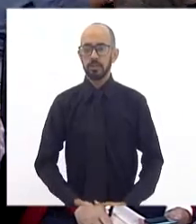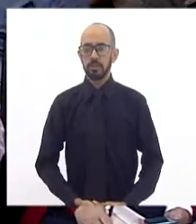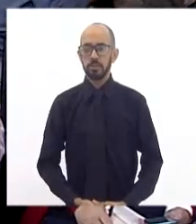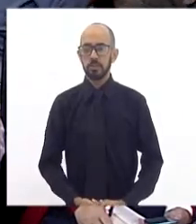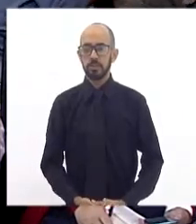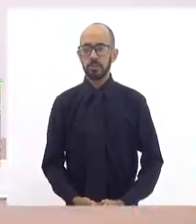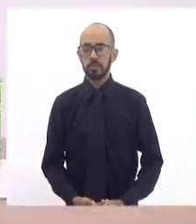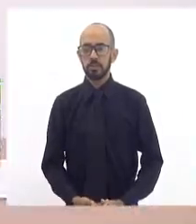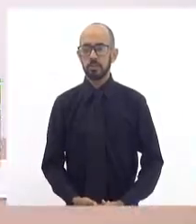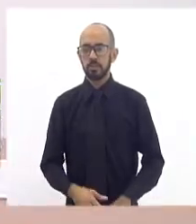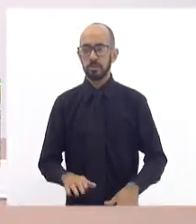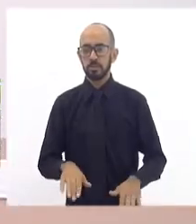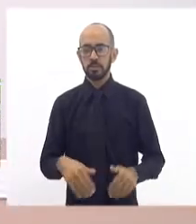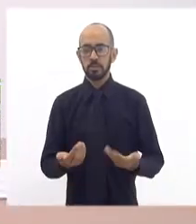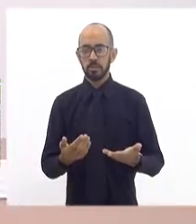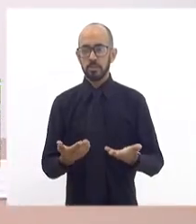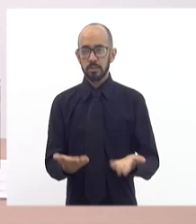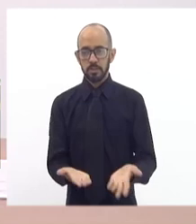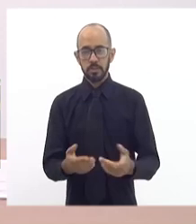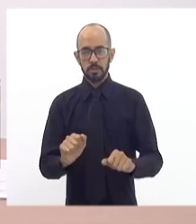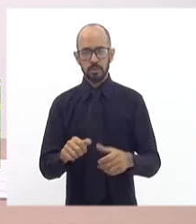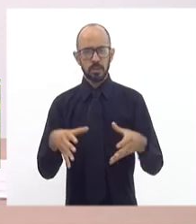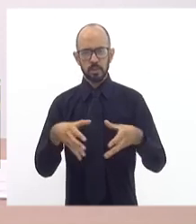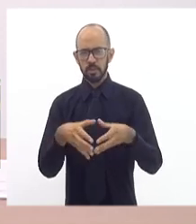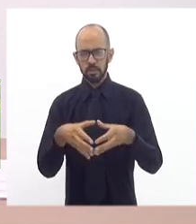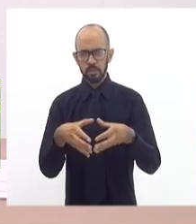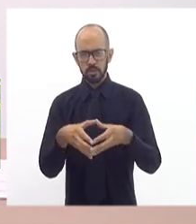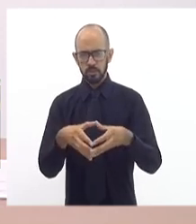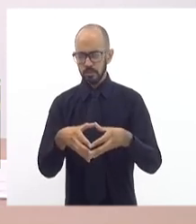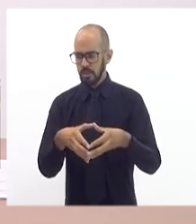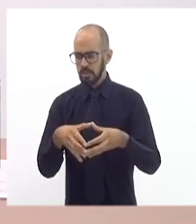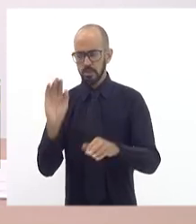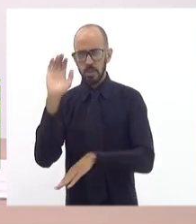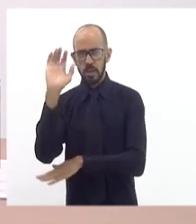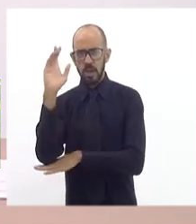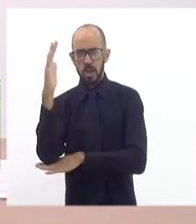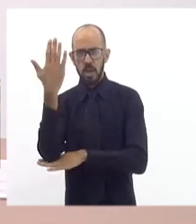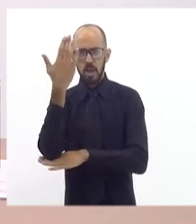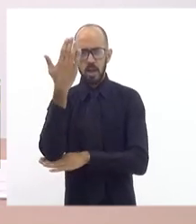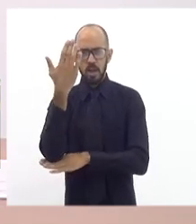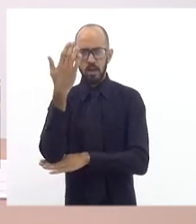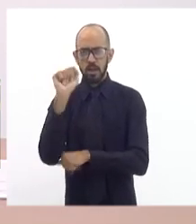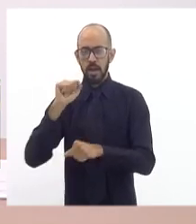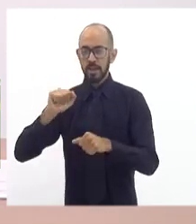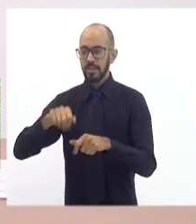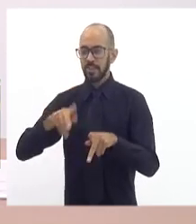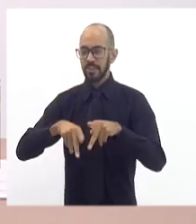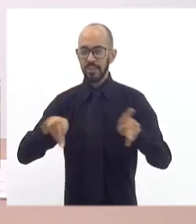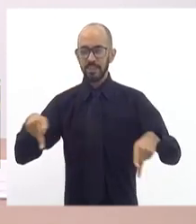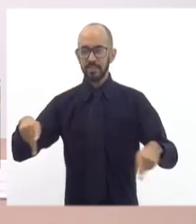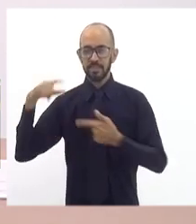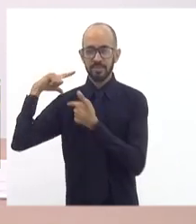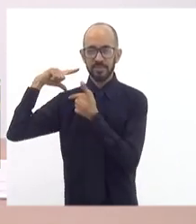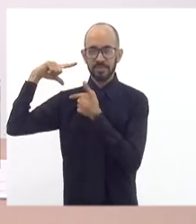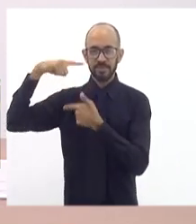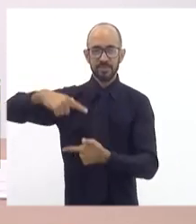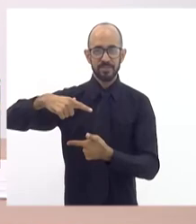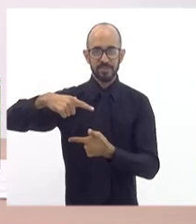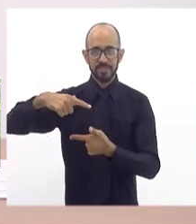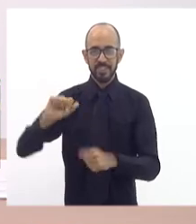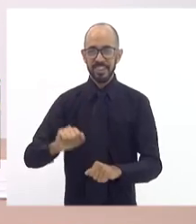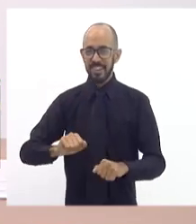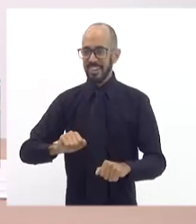a comissão nacional de fortalecimento das reservas extrativistas povos e comunidades tradicionais extrativistas